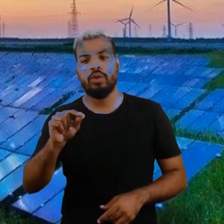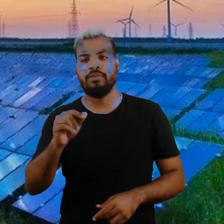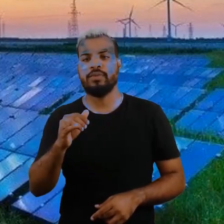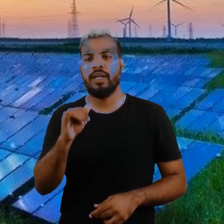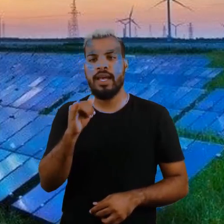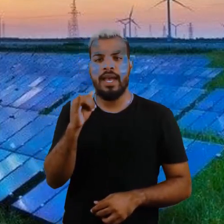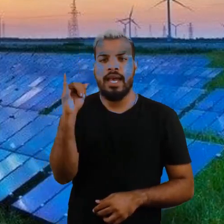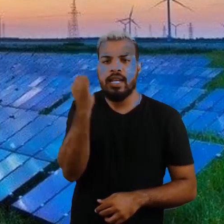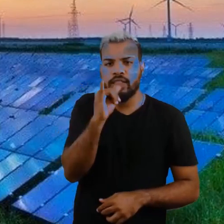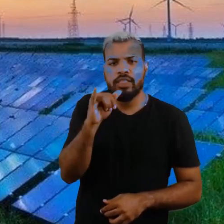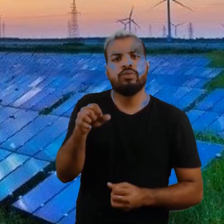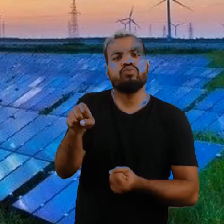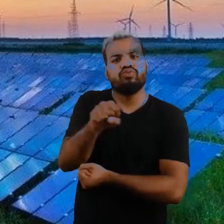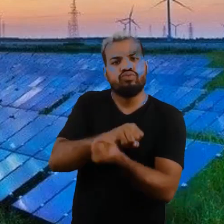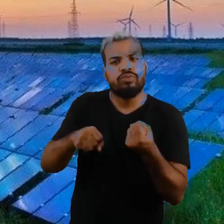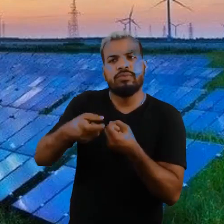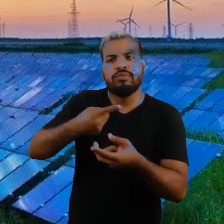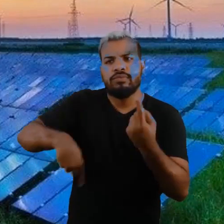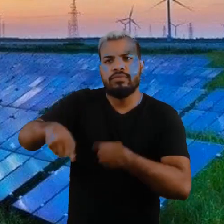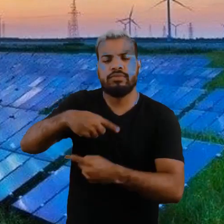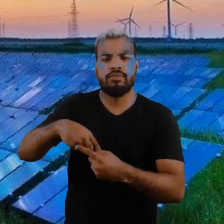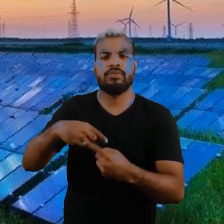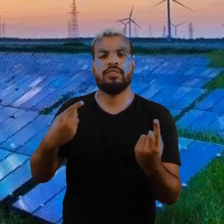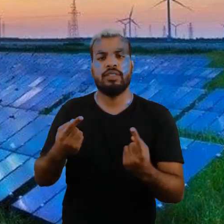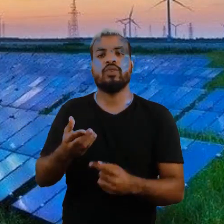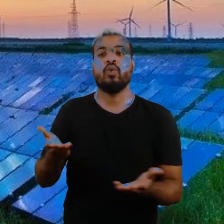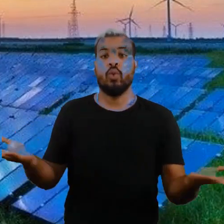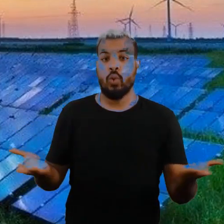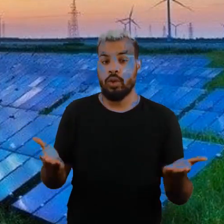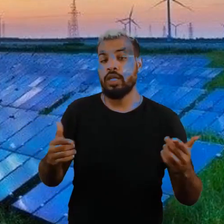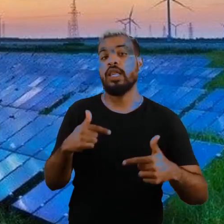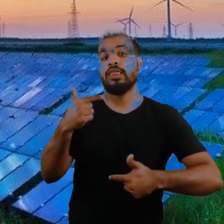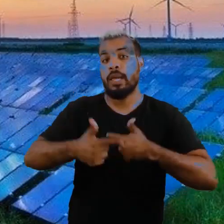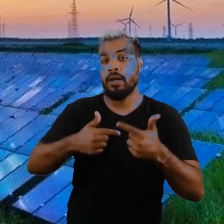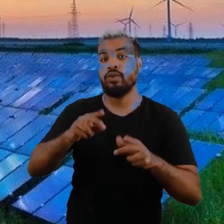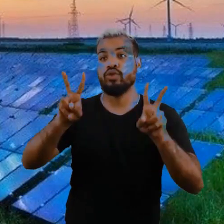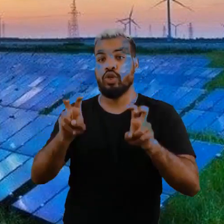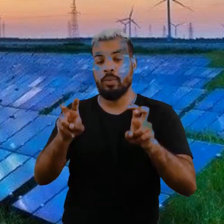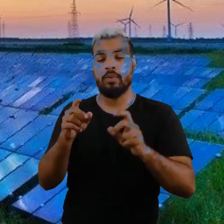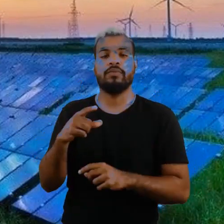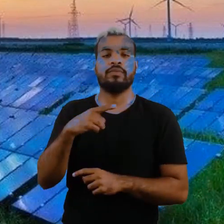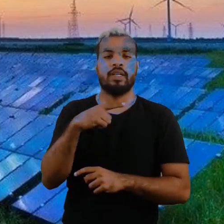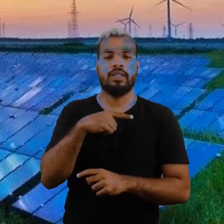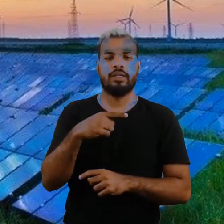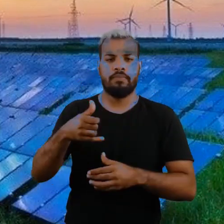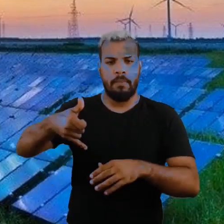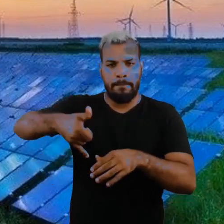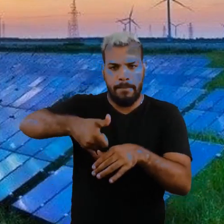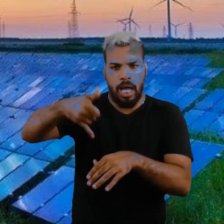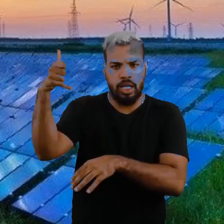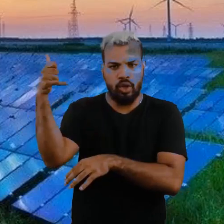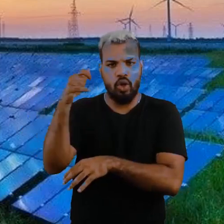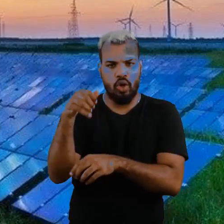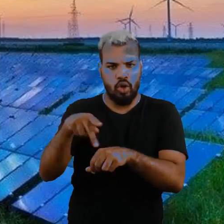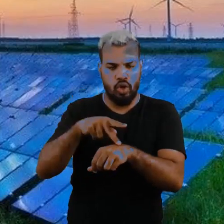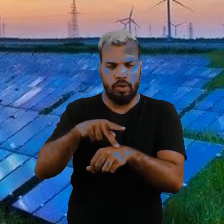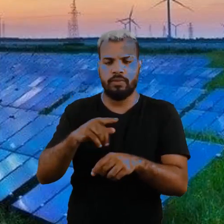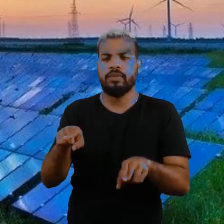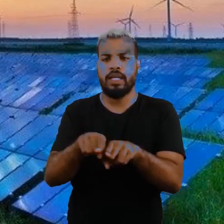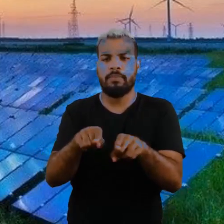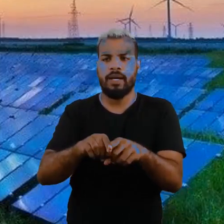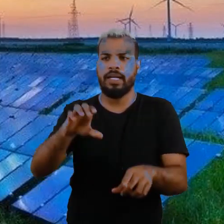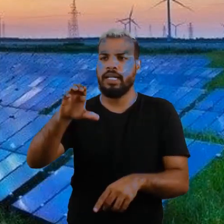da energia sustentável, energia renovável, né? A gente hoje trabalha, a gente tem a questão do petróleo, a